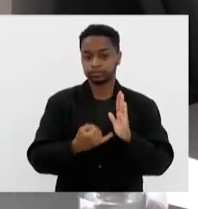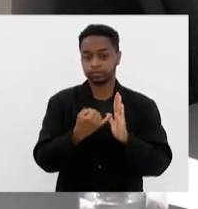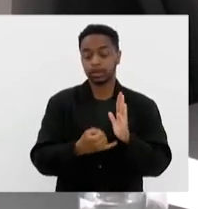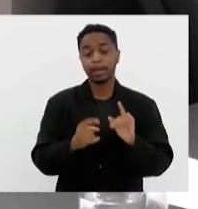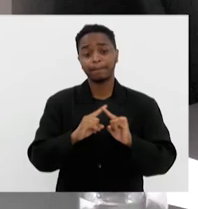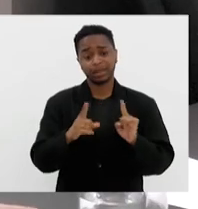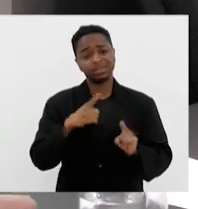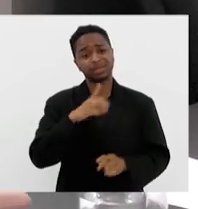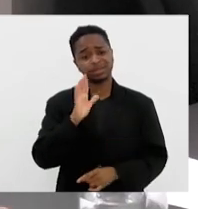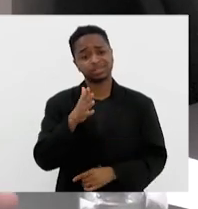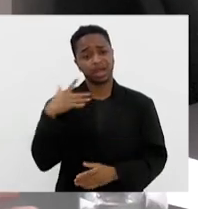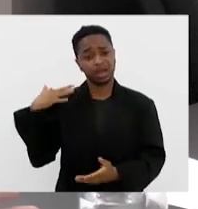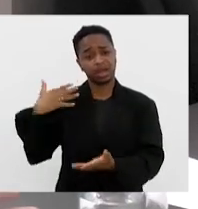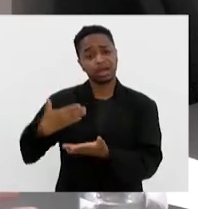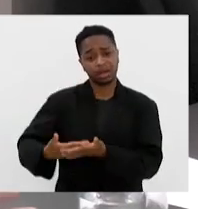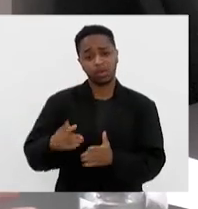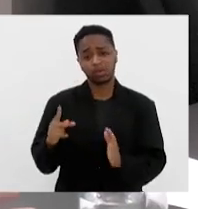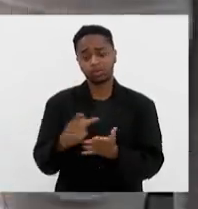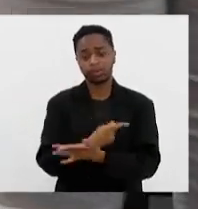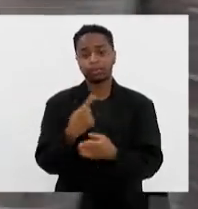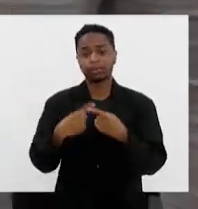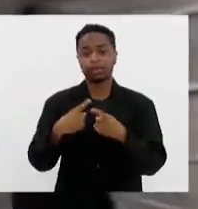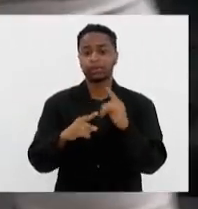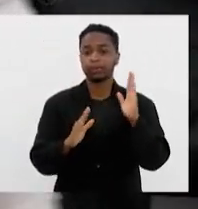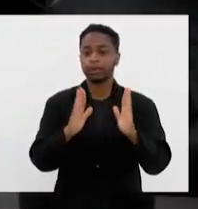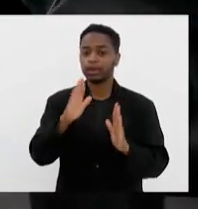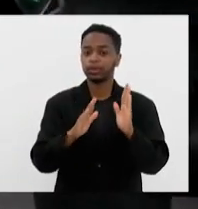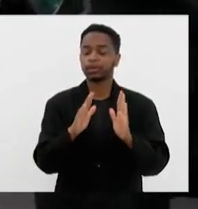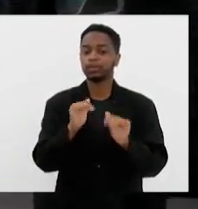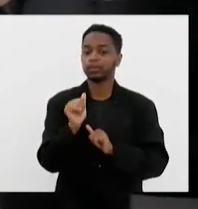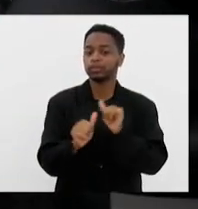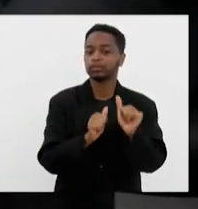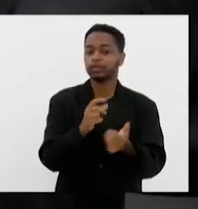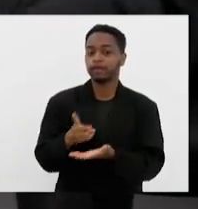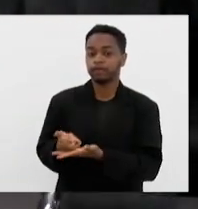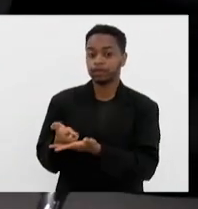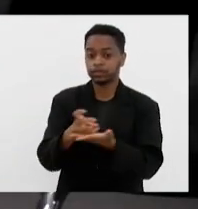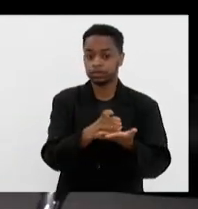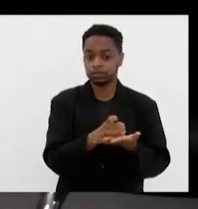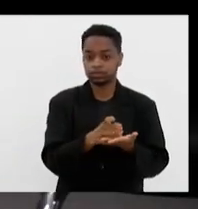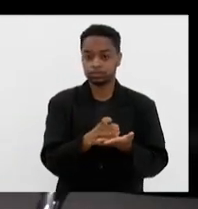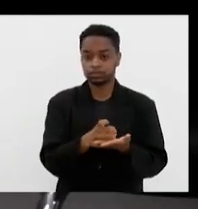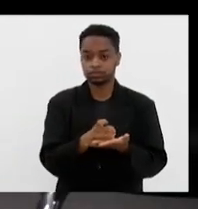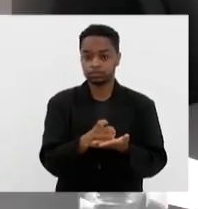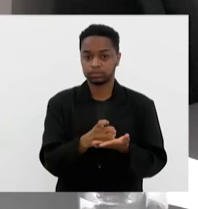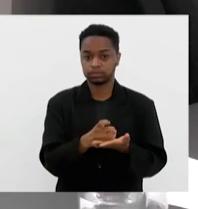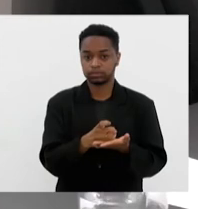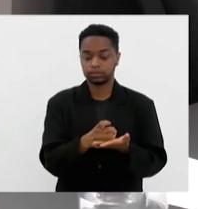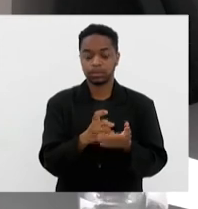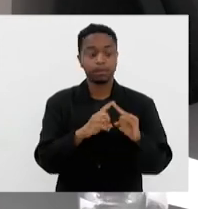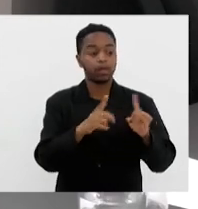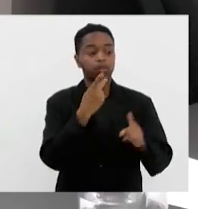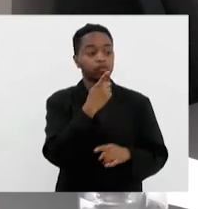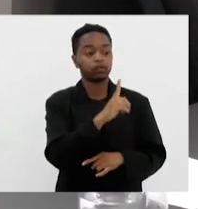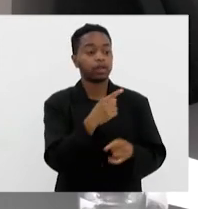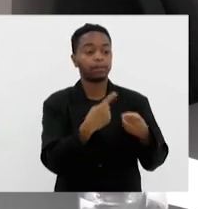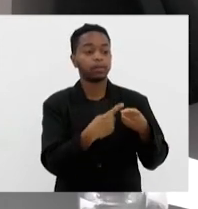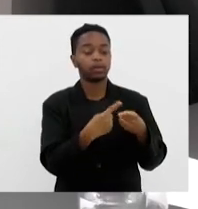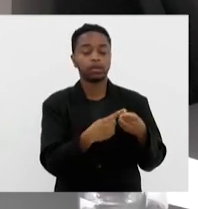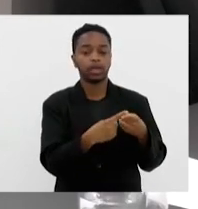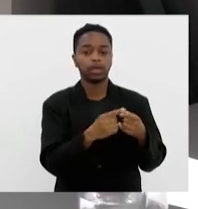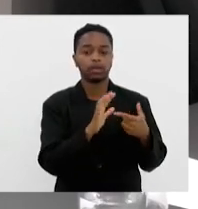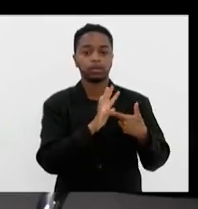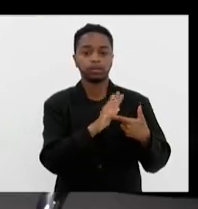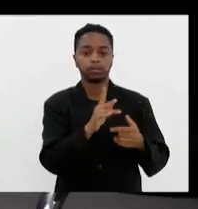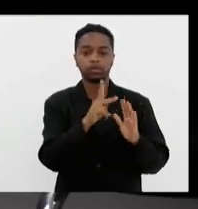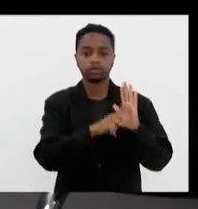há historicamente, porque o regime de recuperação fiscal afirma... E ele não faz nenhuma menção nem nas razões da apresentação do